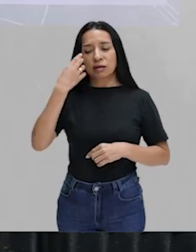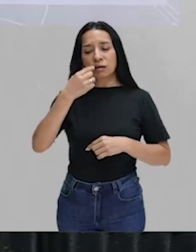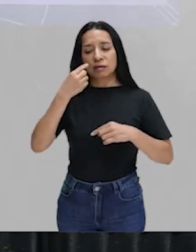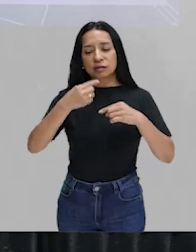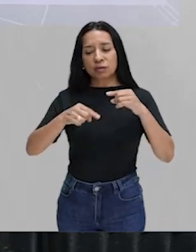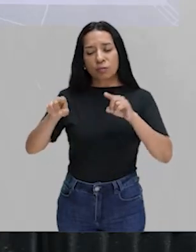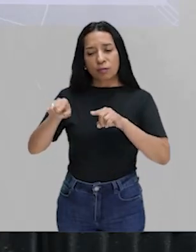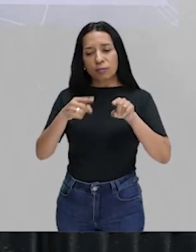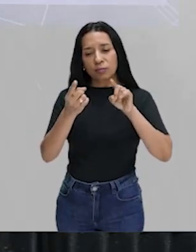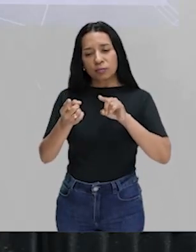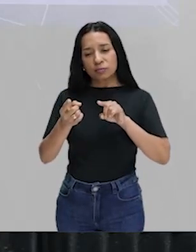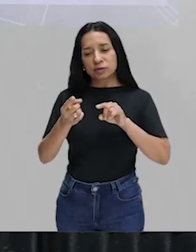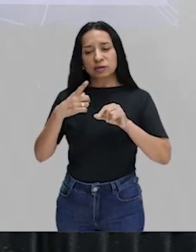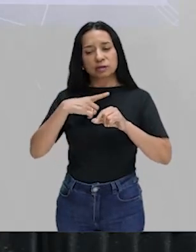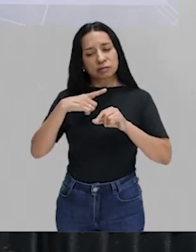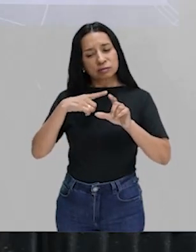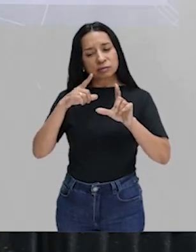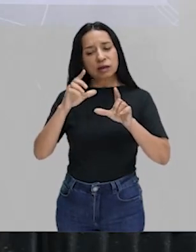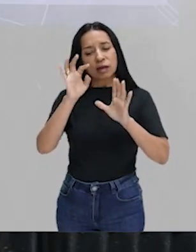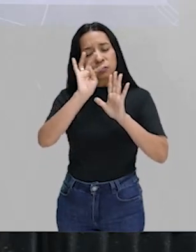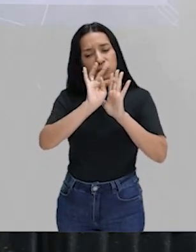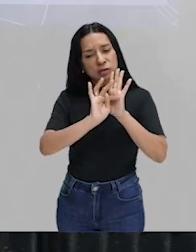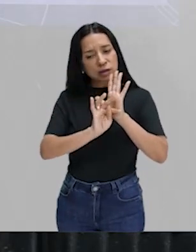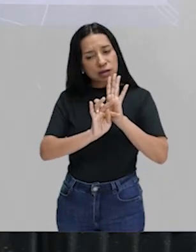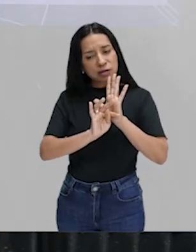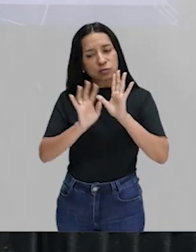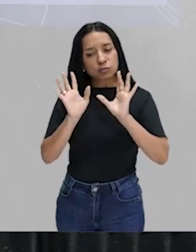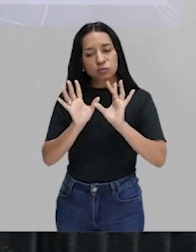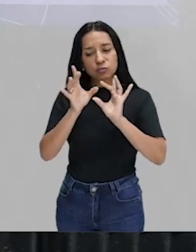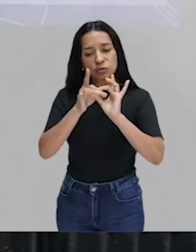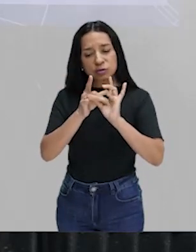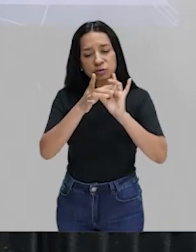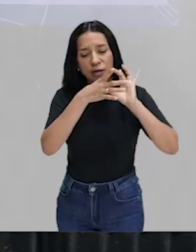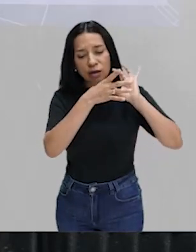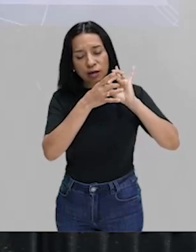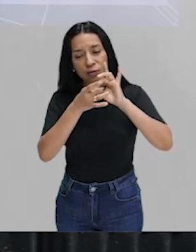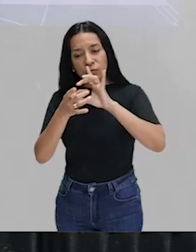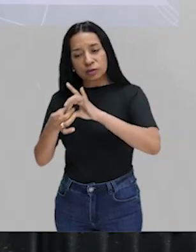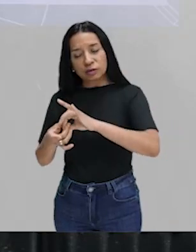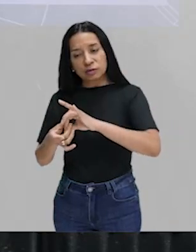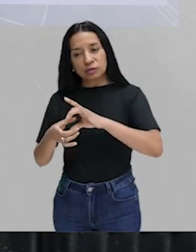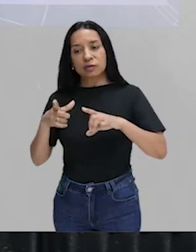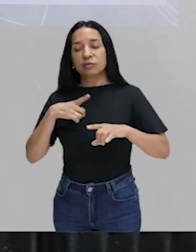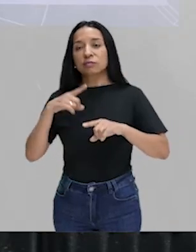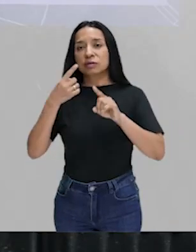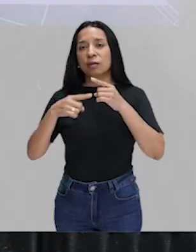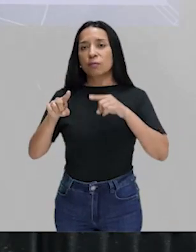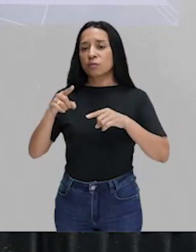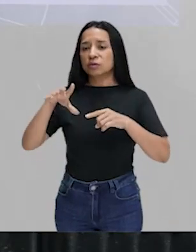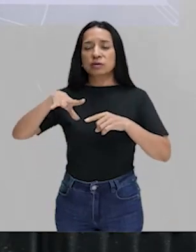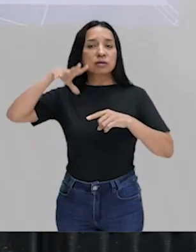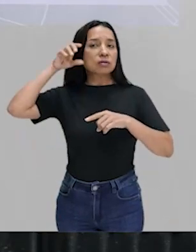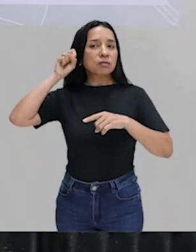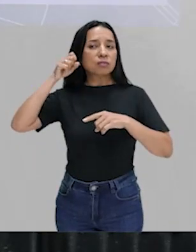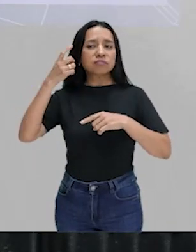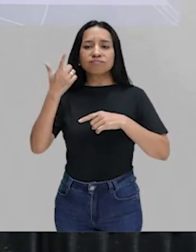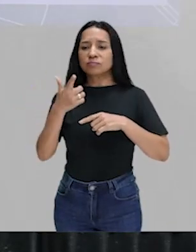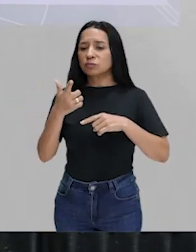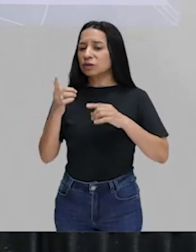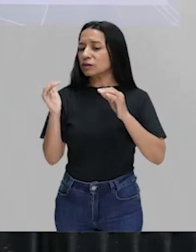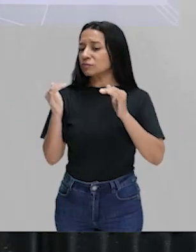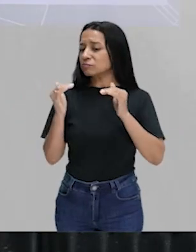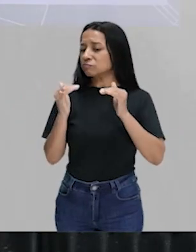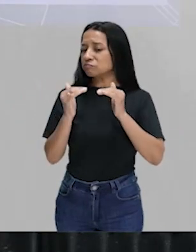um contexto. Existem músicas que você escuta, às vezes não tem assim, essa música não tem nada a ver. Por quê? Porque não